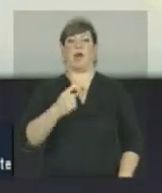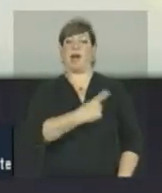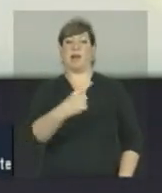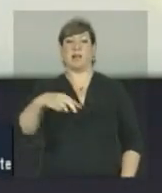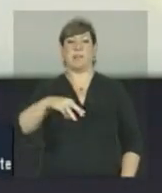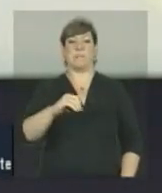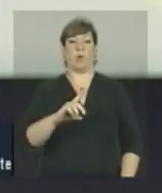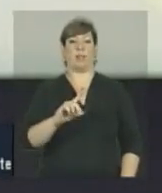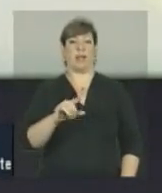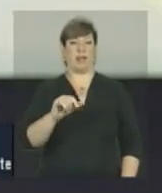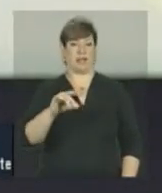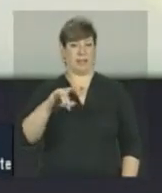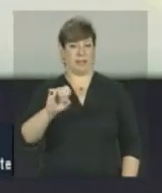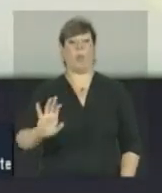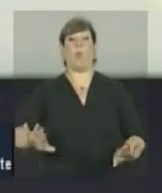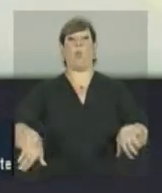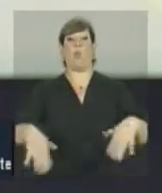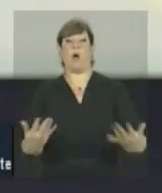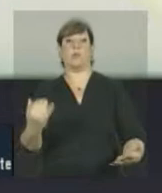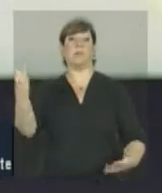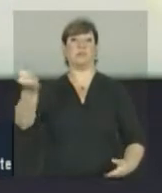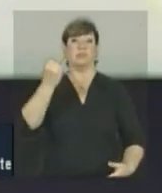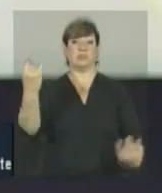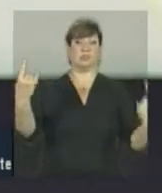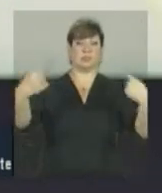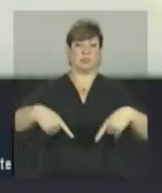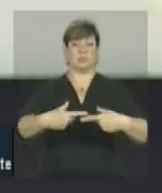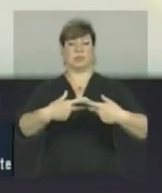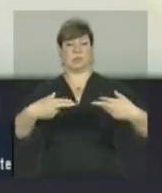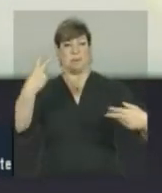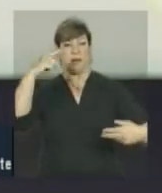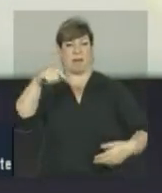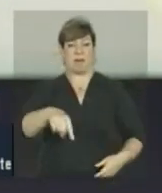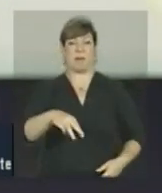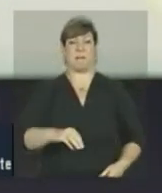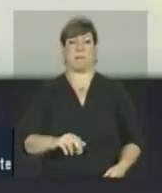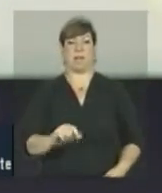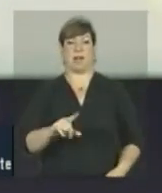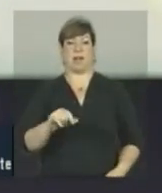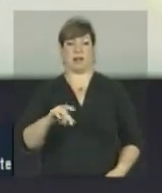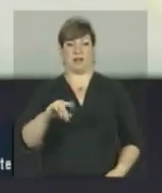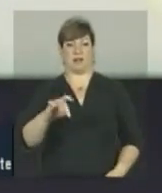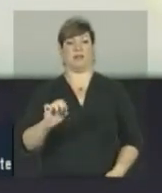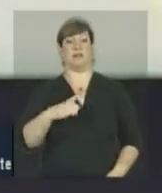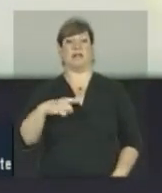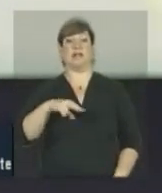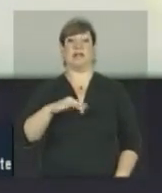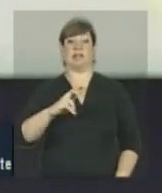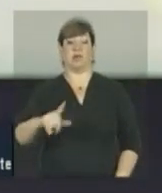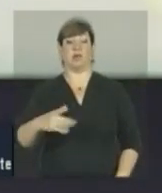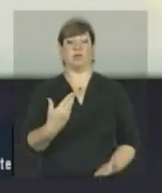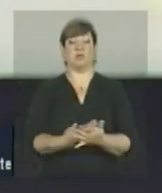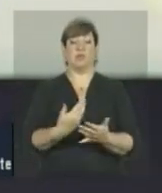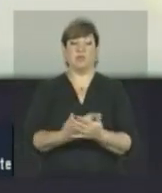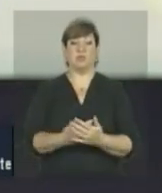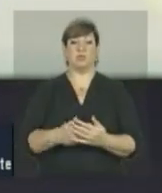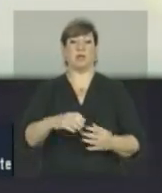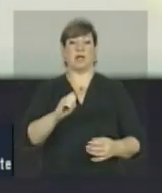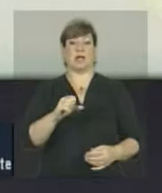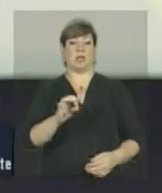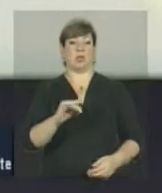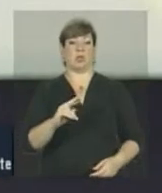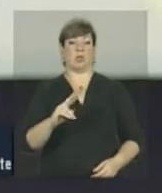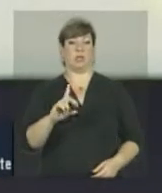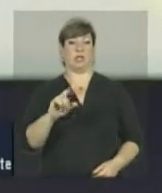são as competições mais importantes para aquela modalidade, seja no nível estudantil ou de base, seja